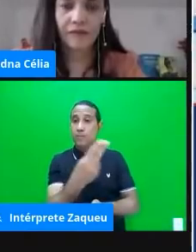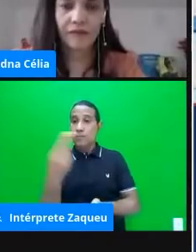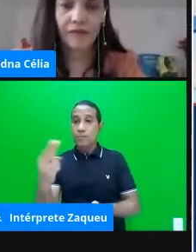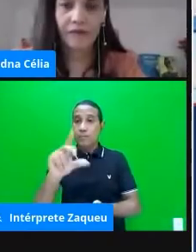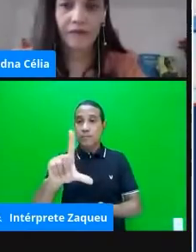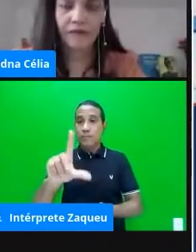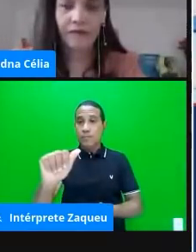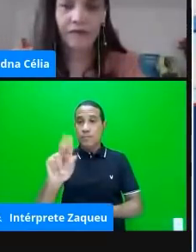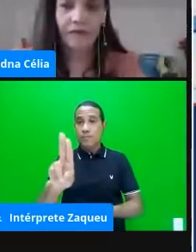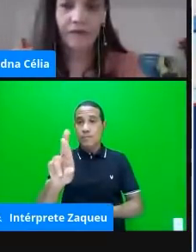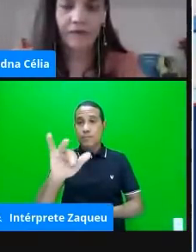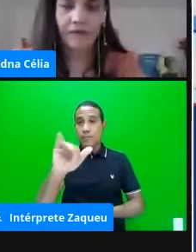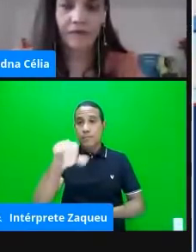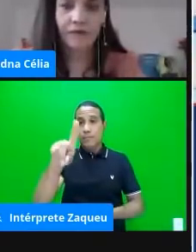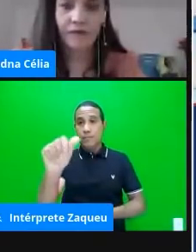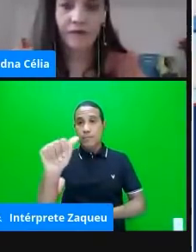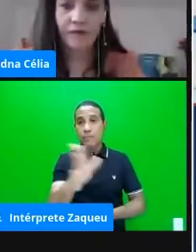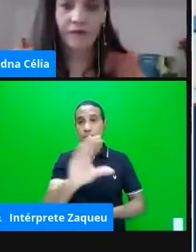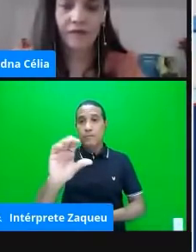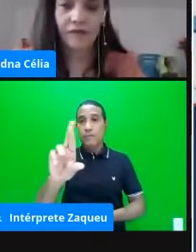técnica pedagógica. Próximo.